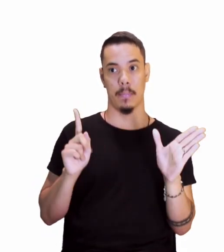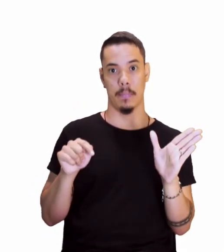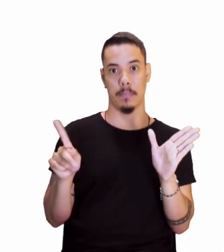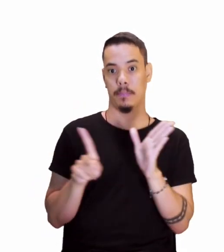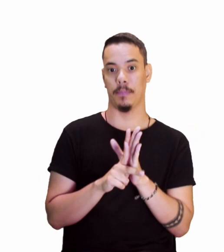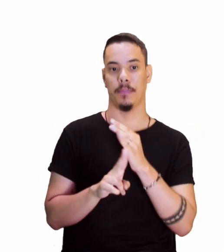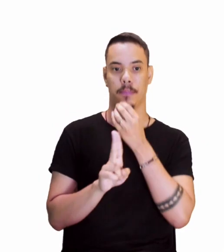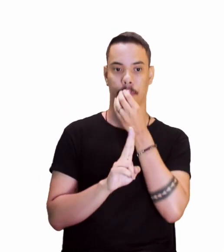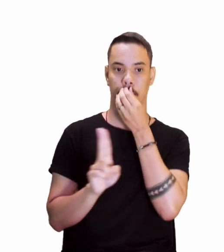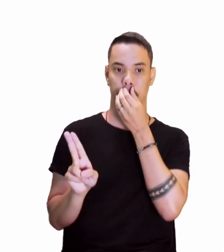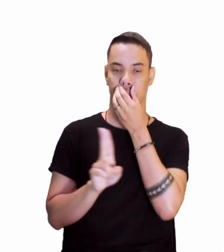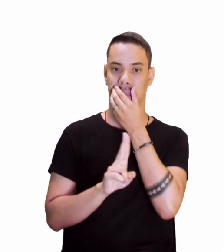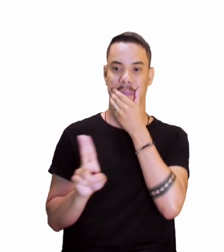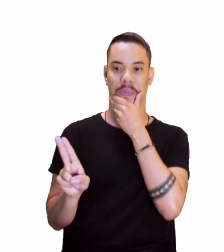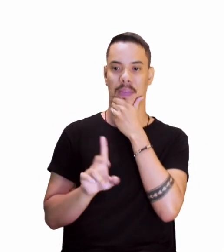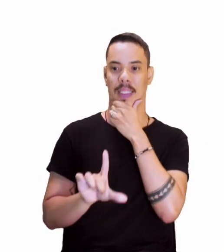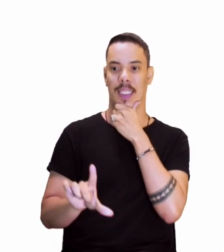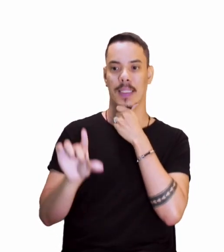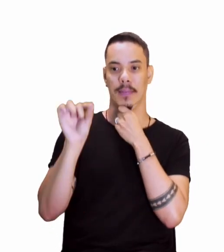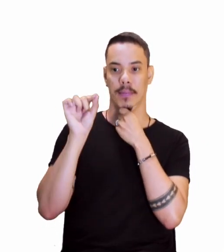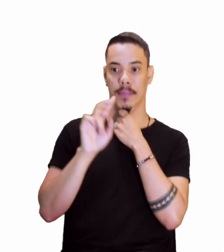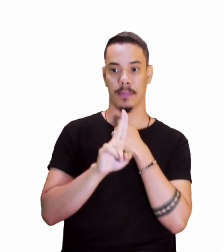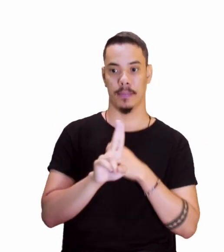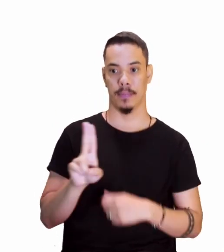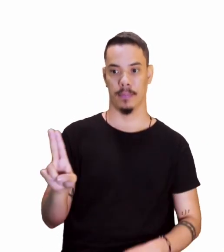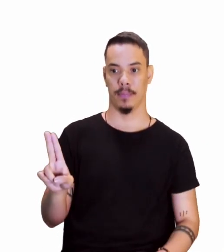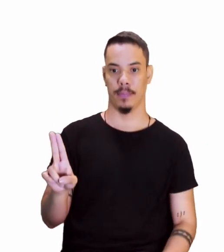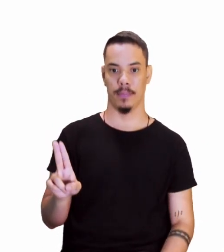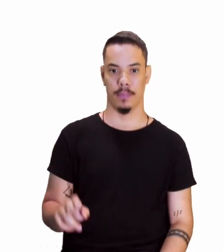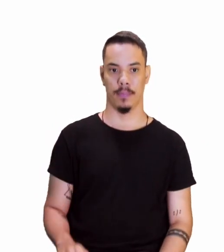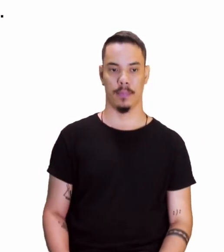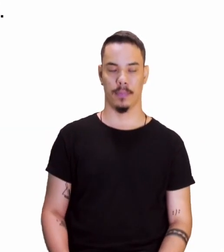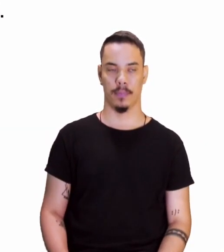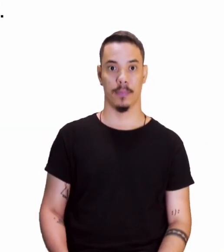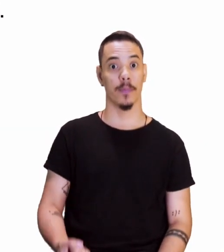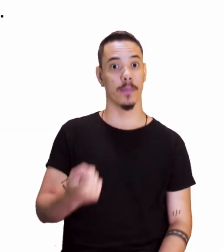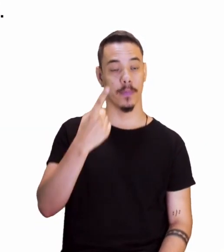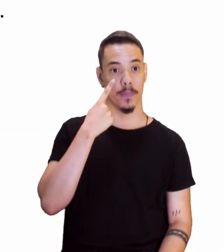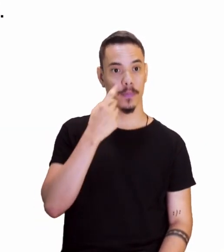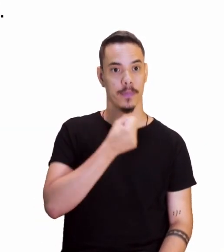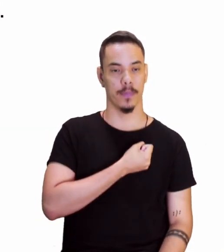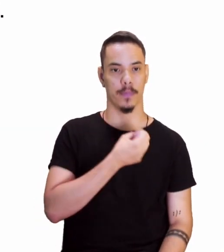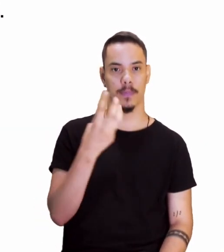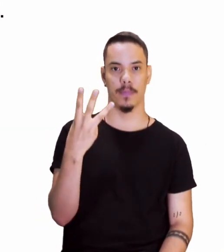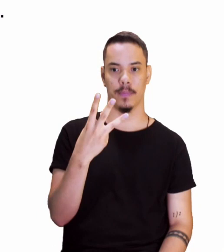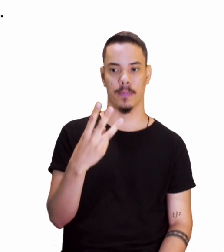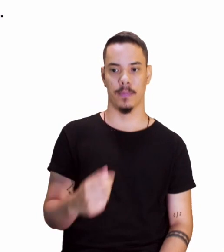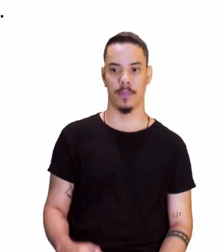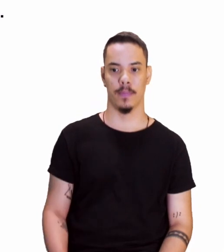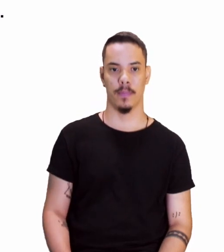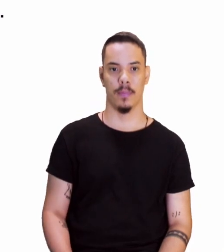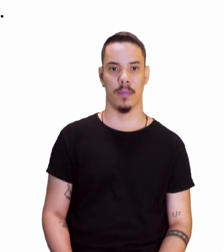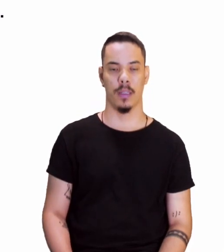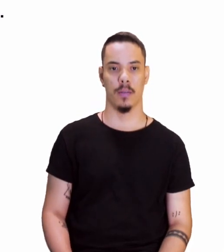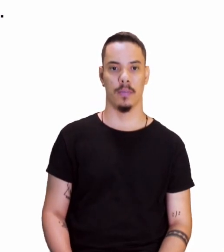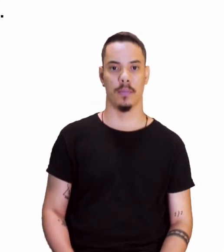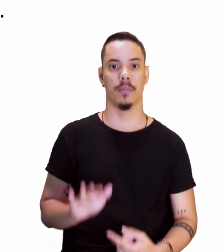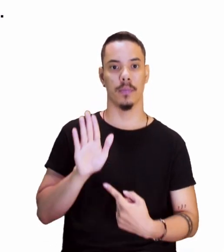nominal. Preferência é nome. Vamos lá à questão 3.